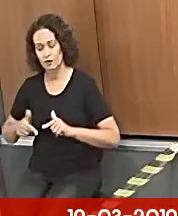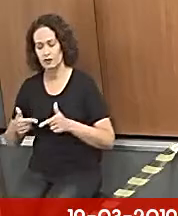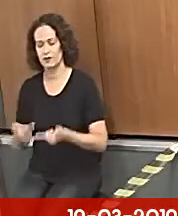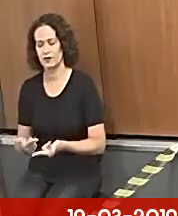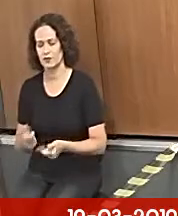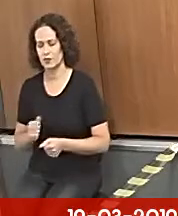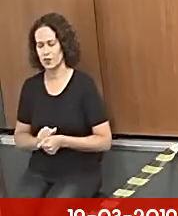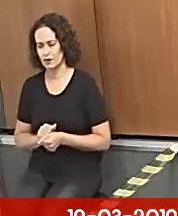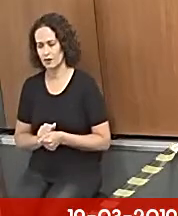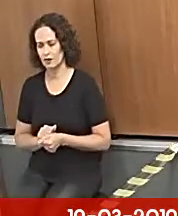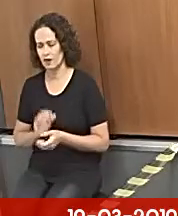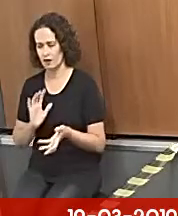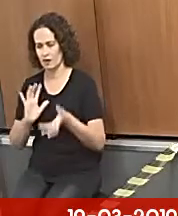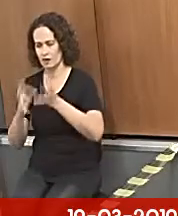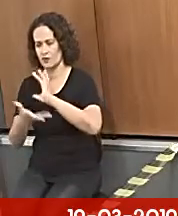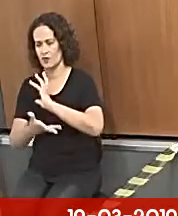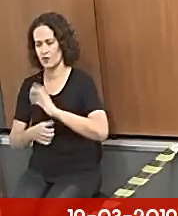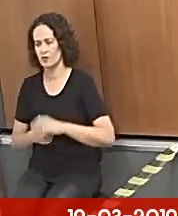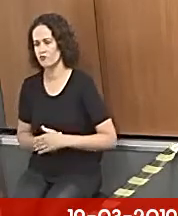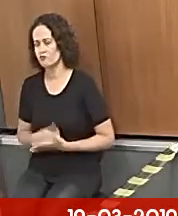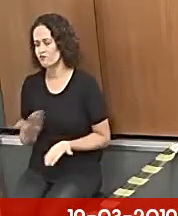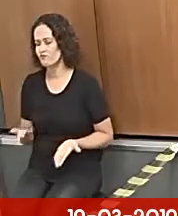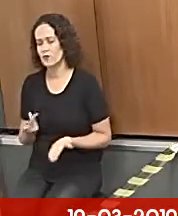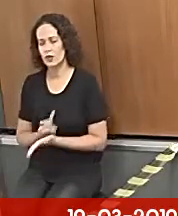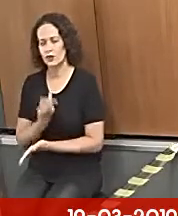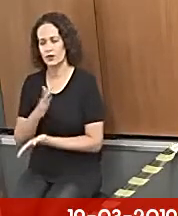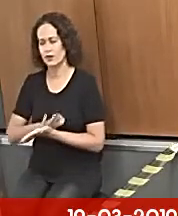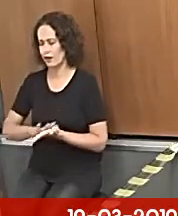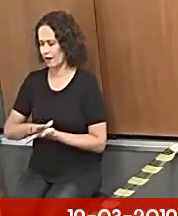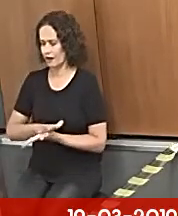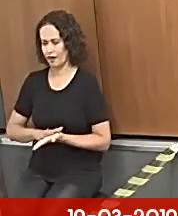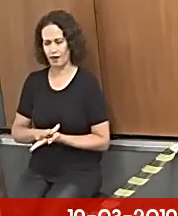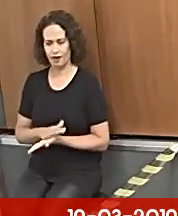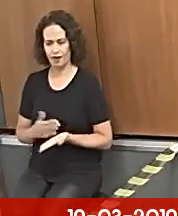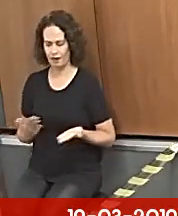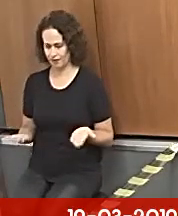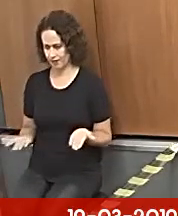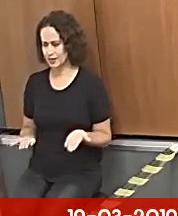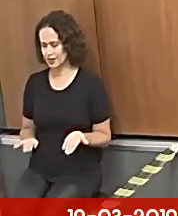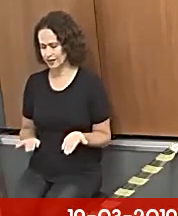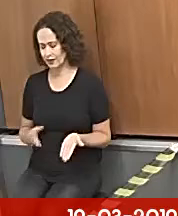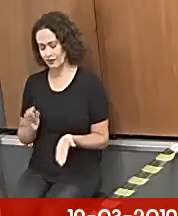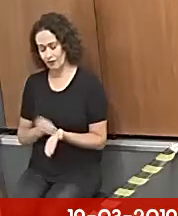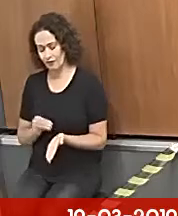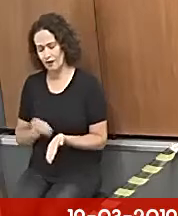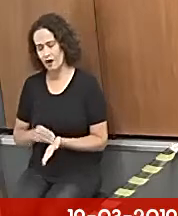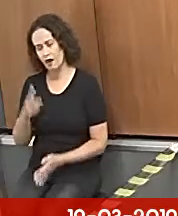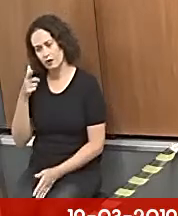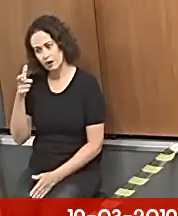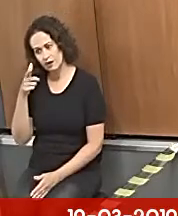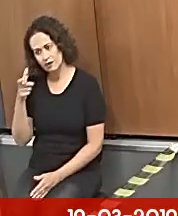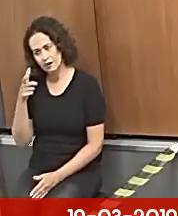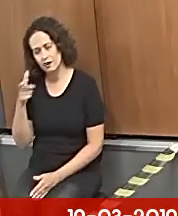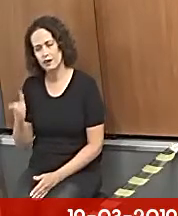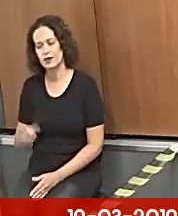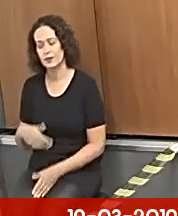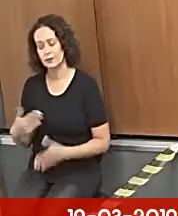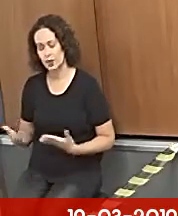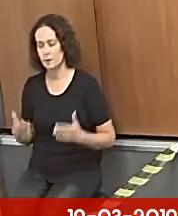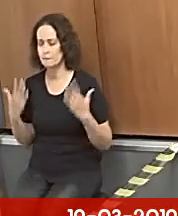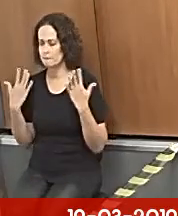cara vai fazer a obra a obra não sai a necessidade faz melhor interesse para mandado fazer